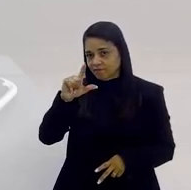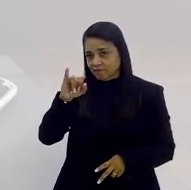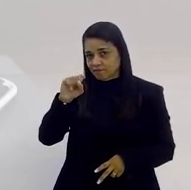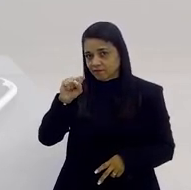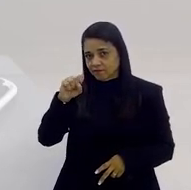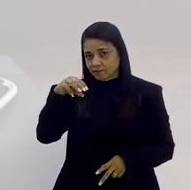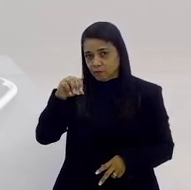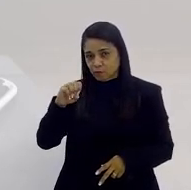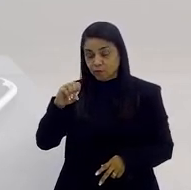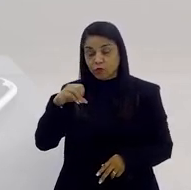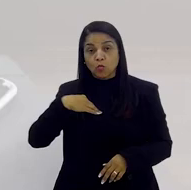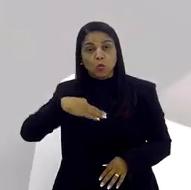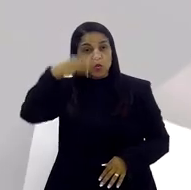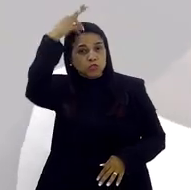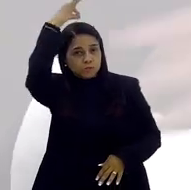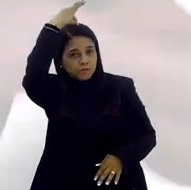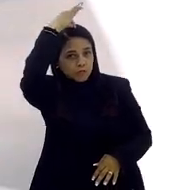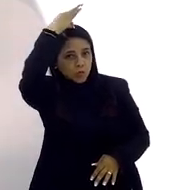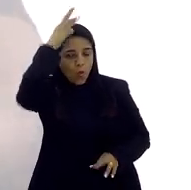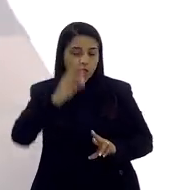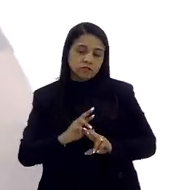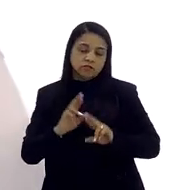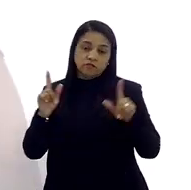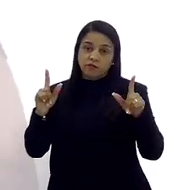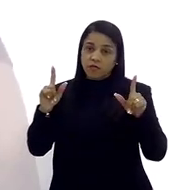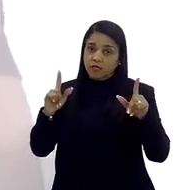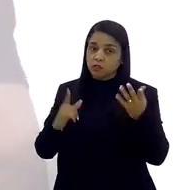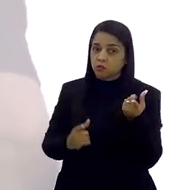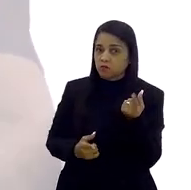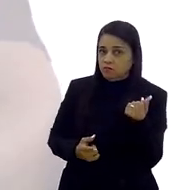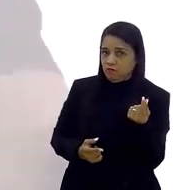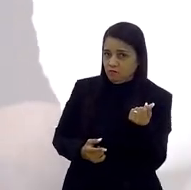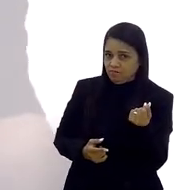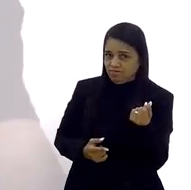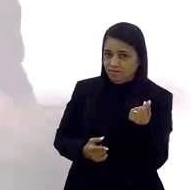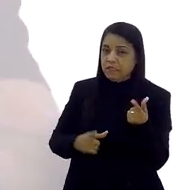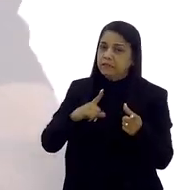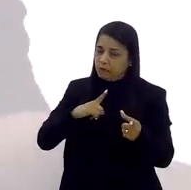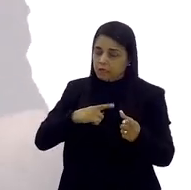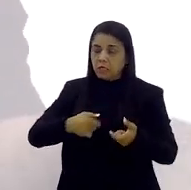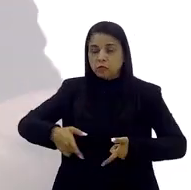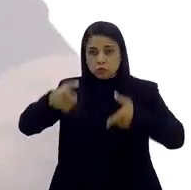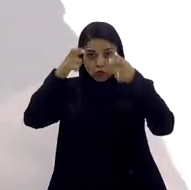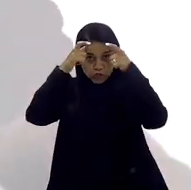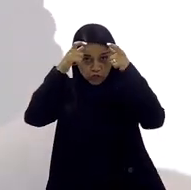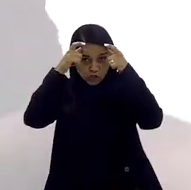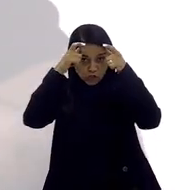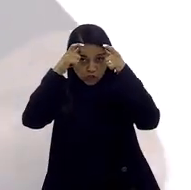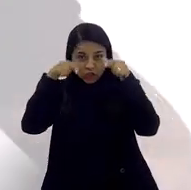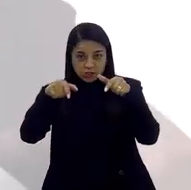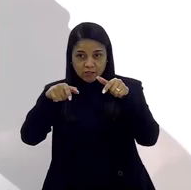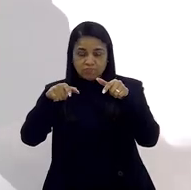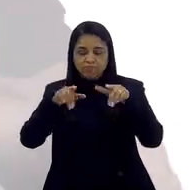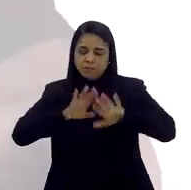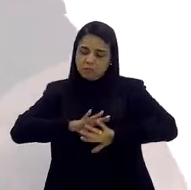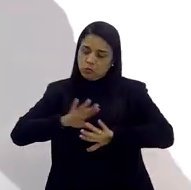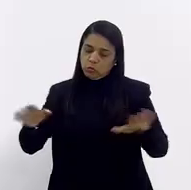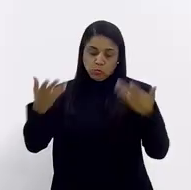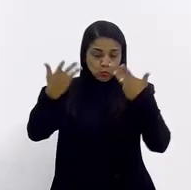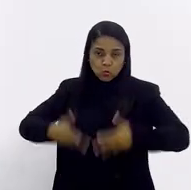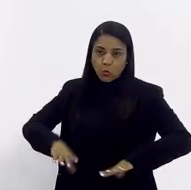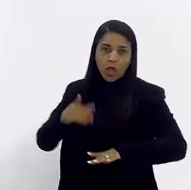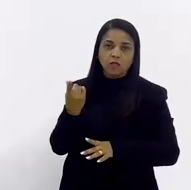não lida com o financeiro Então tem a parte do diabo também que ele também se exime também da parte